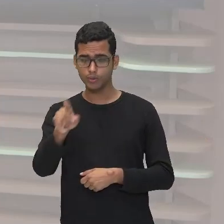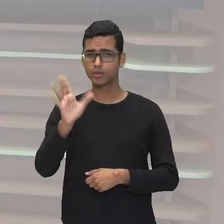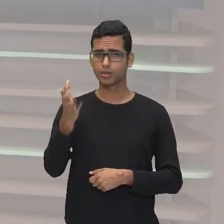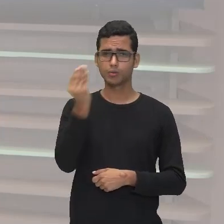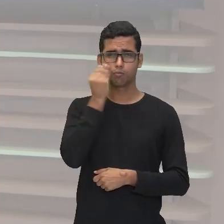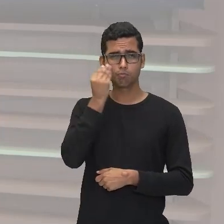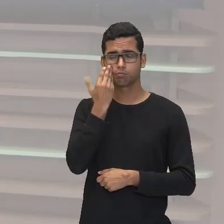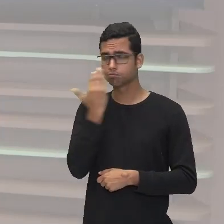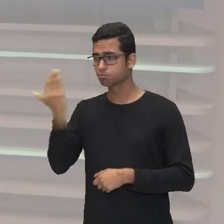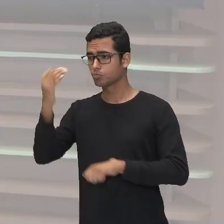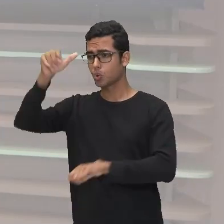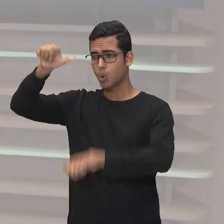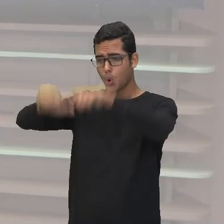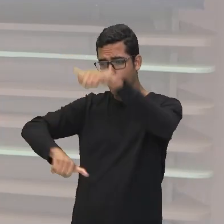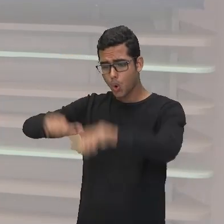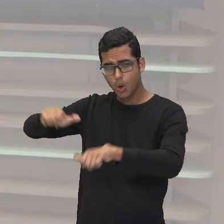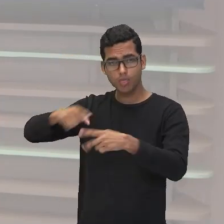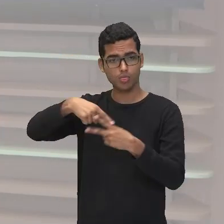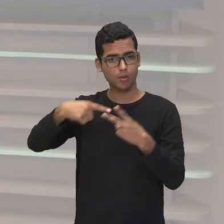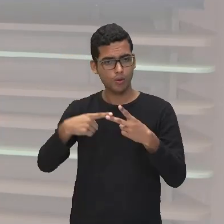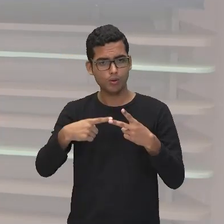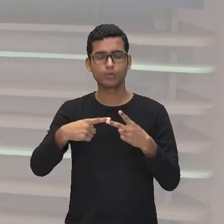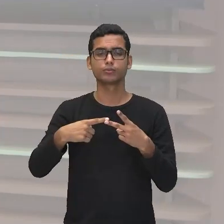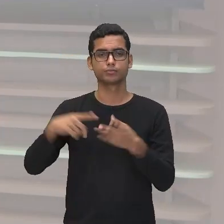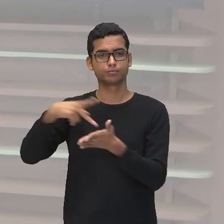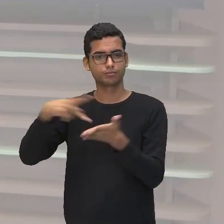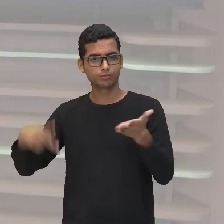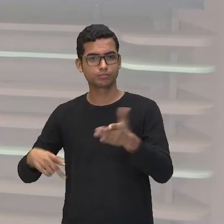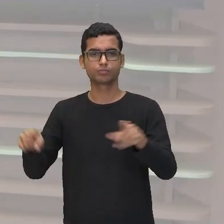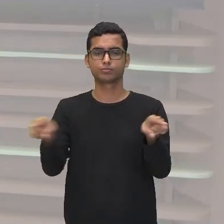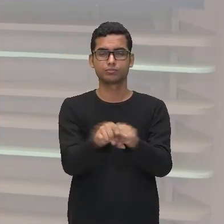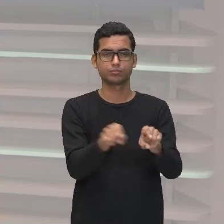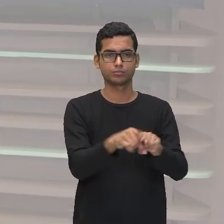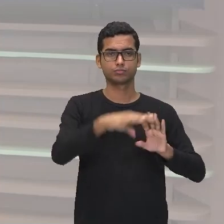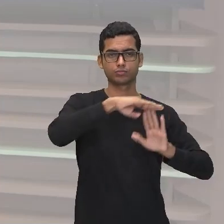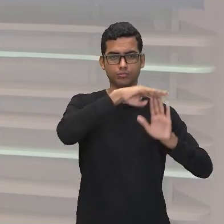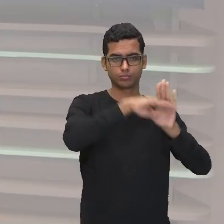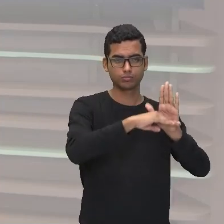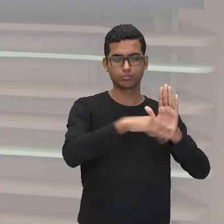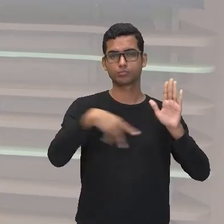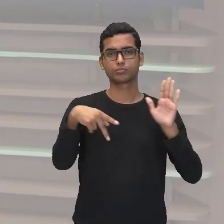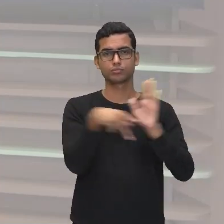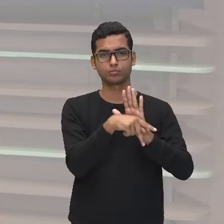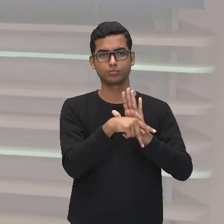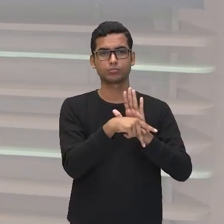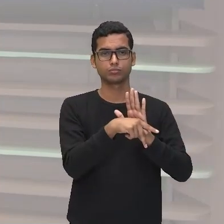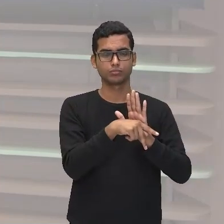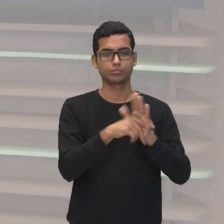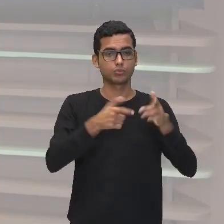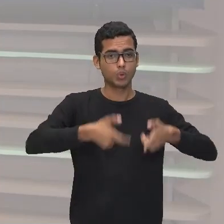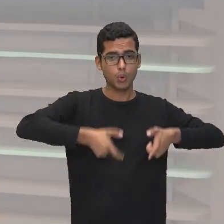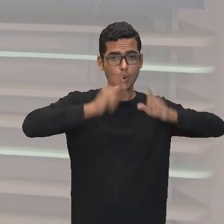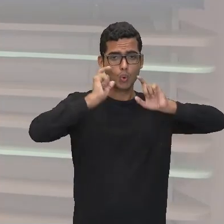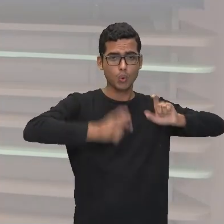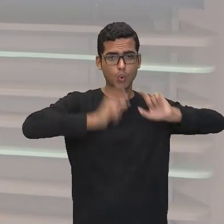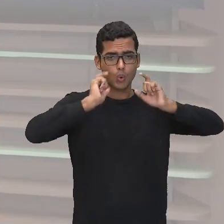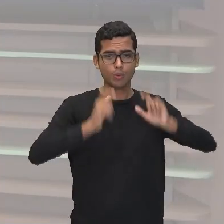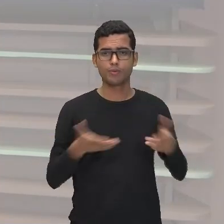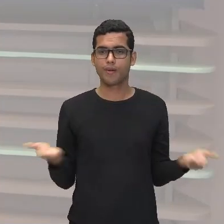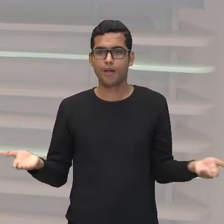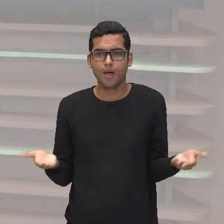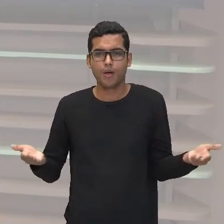observou a análise desses dois poemas, Ritual e a Receita de Tacacá, vamos para